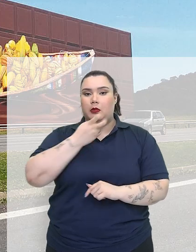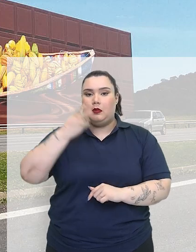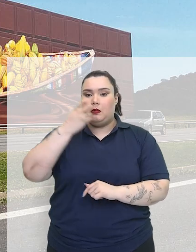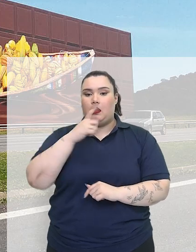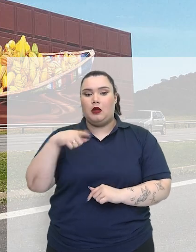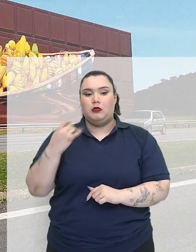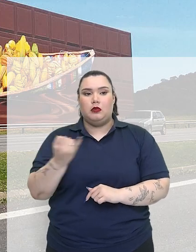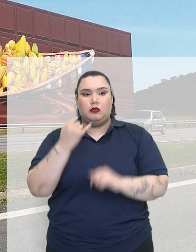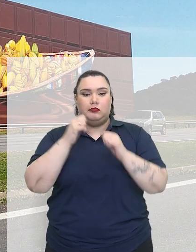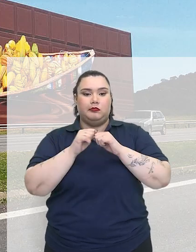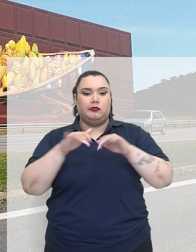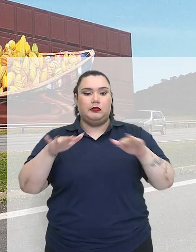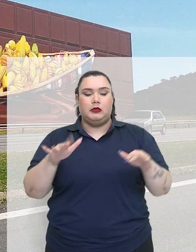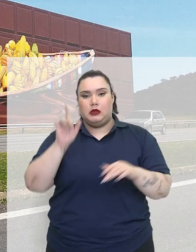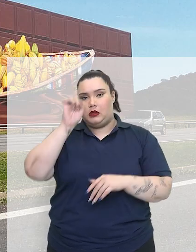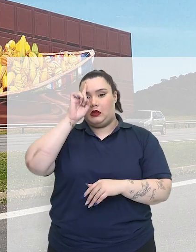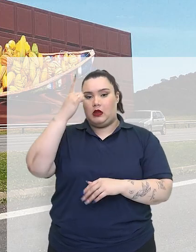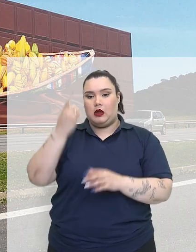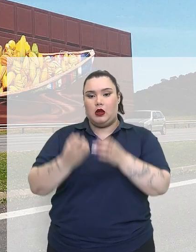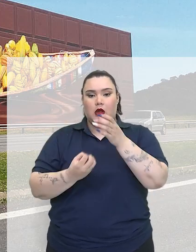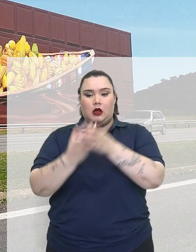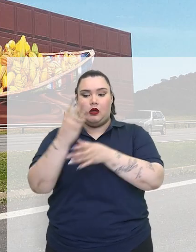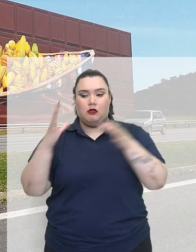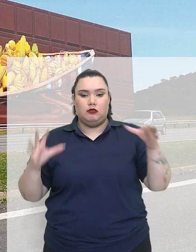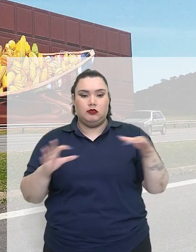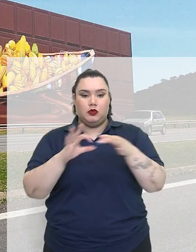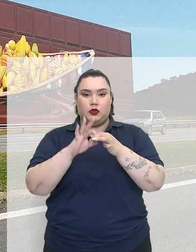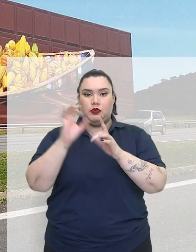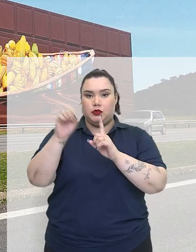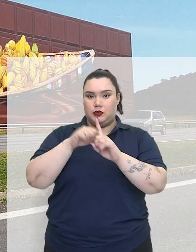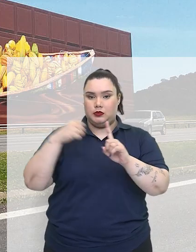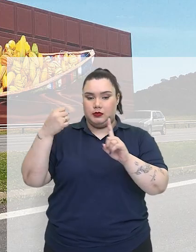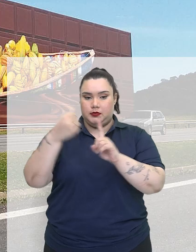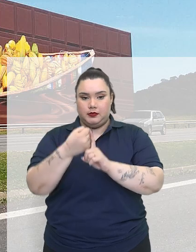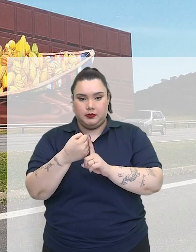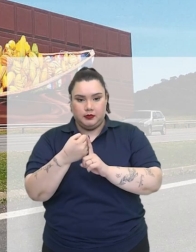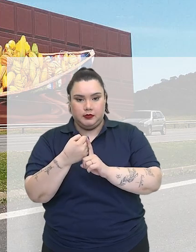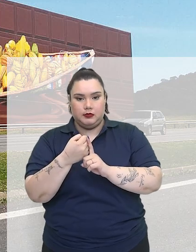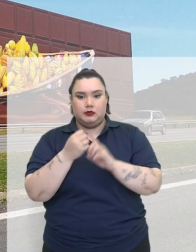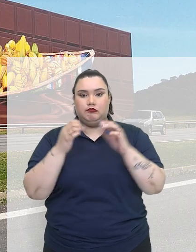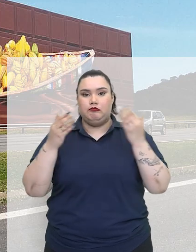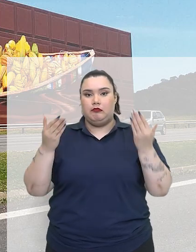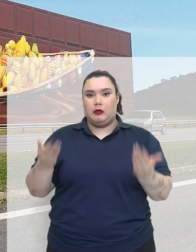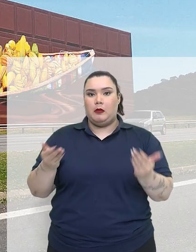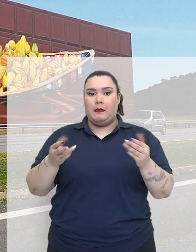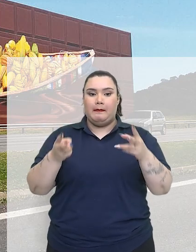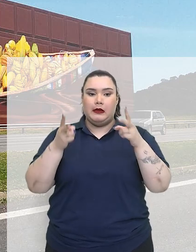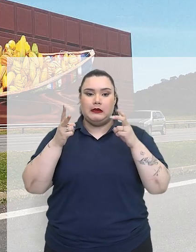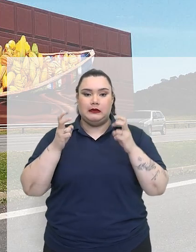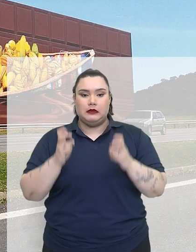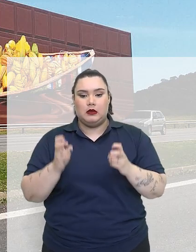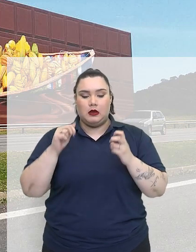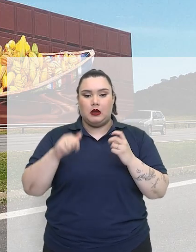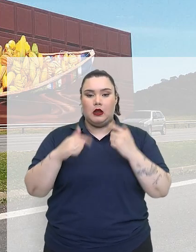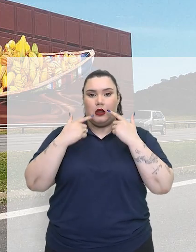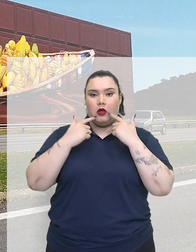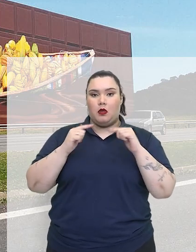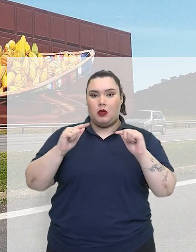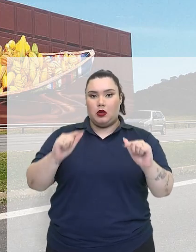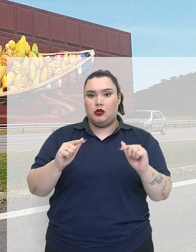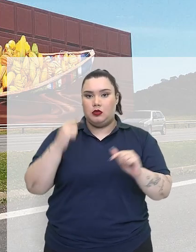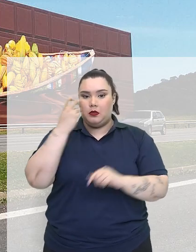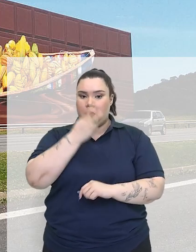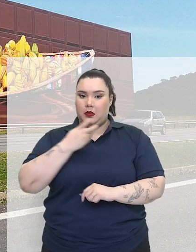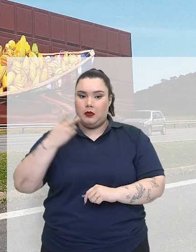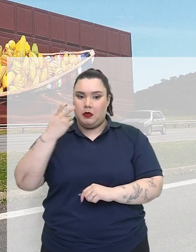a transmissão de ideias e a criação de vínculos sociais. Então, observe que essa questão da linguagem